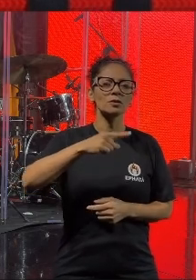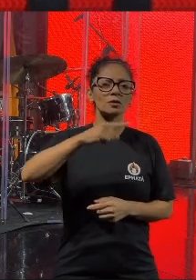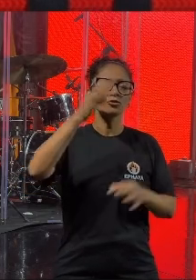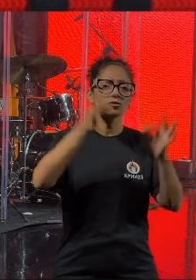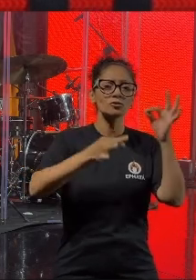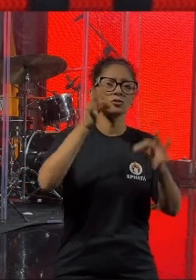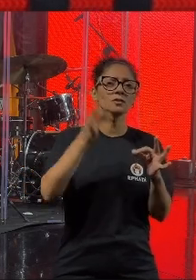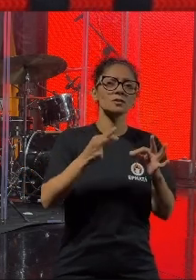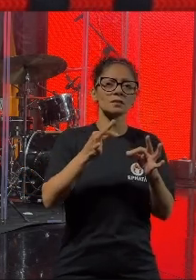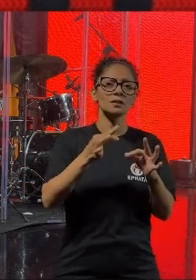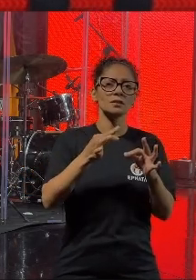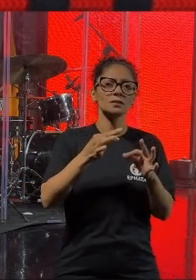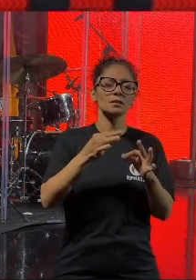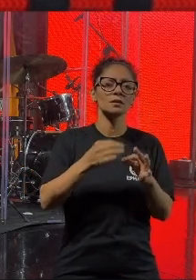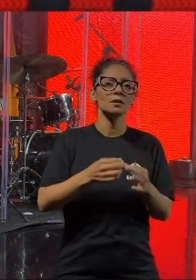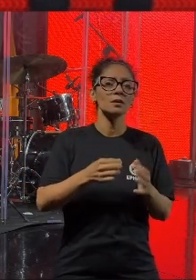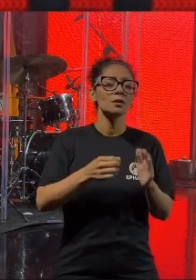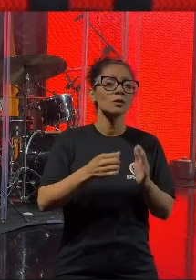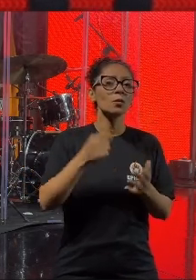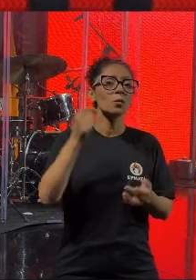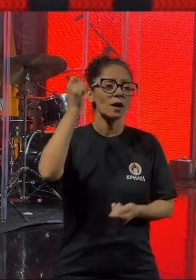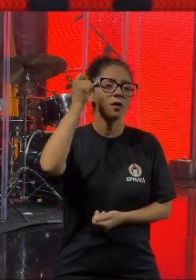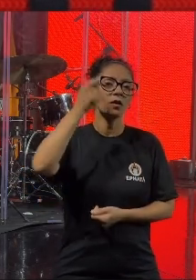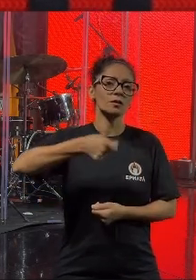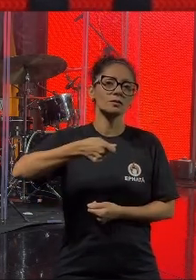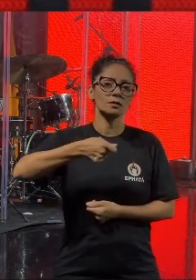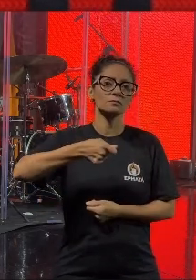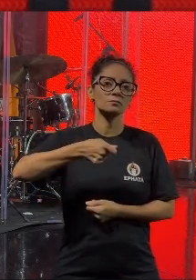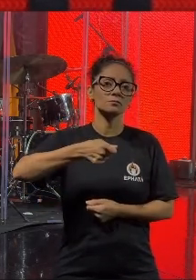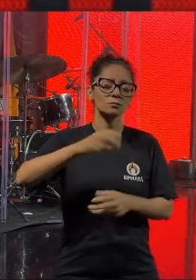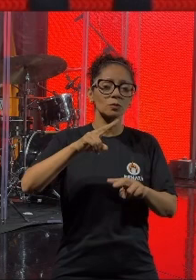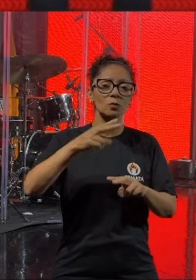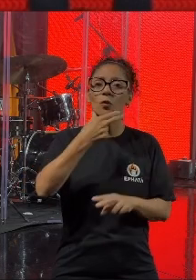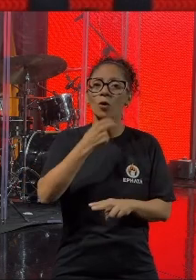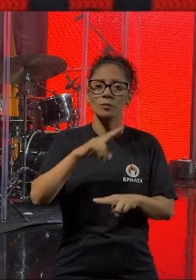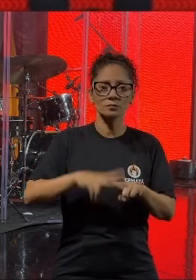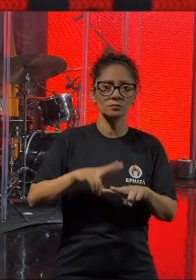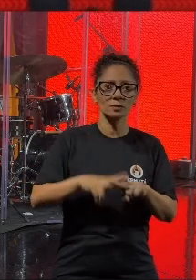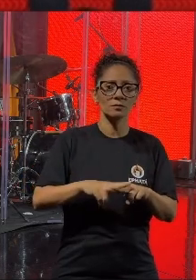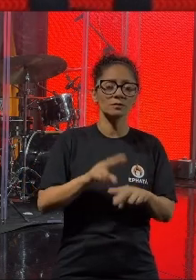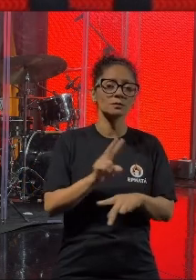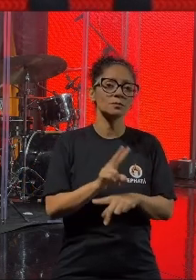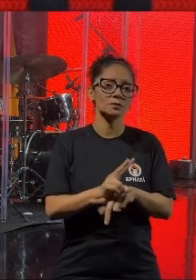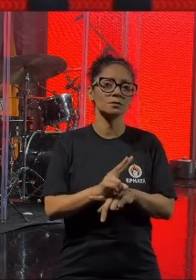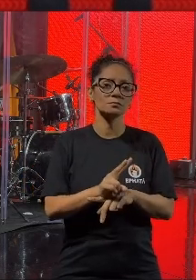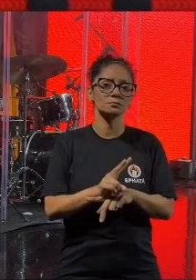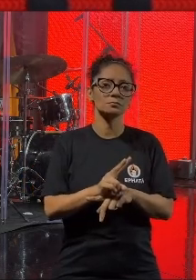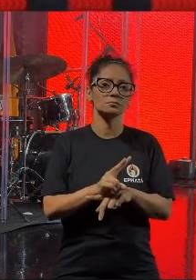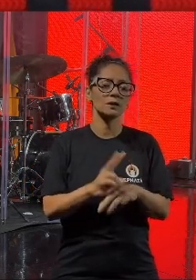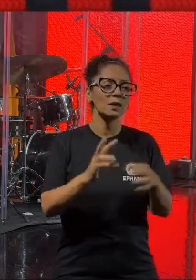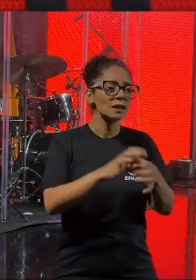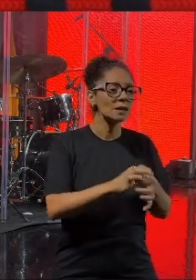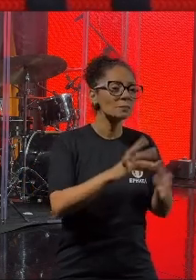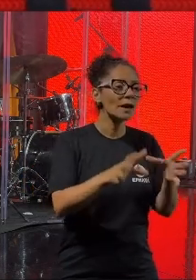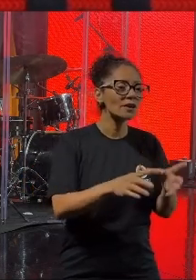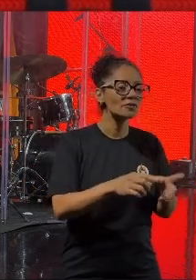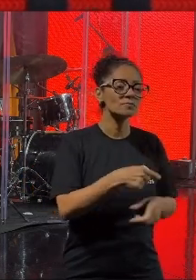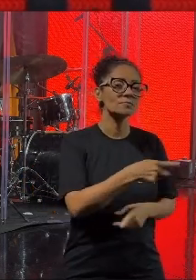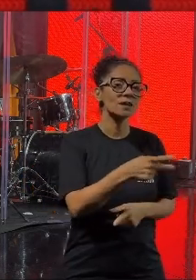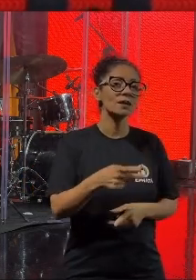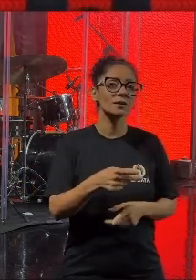com a seguinte ordem para o carcereiro: ponha aqueles homens em liberdade.